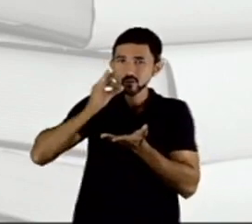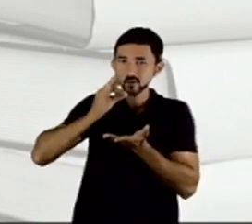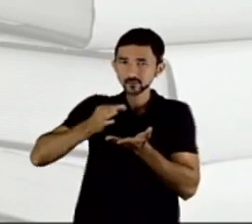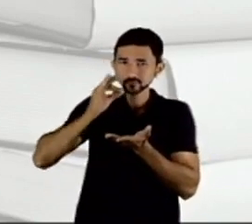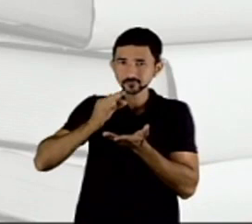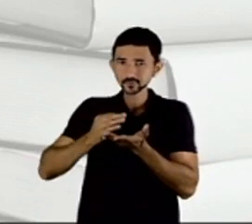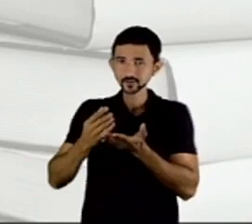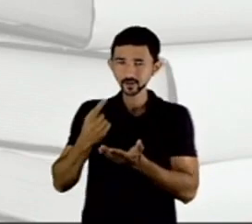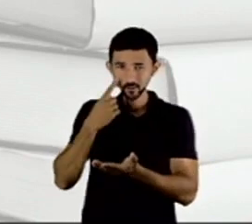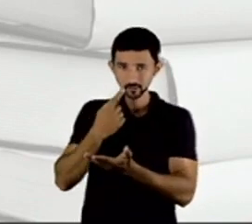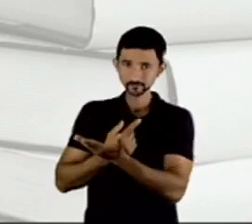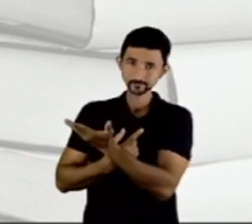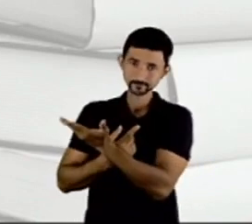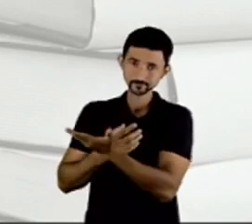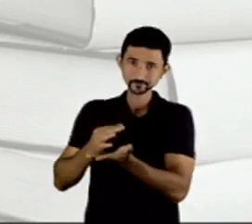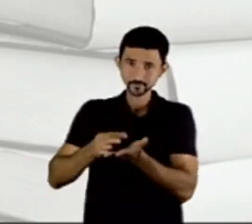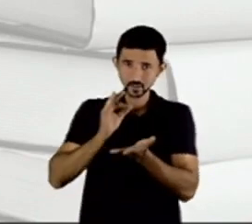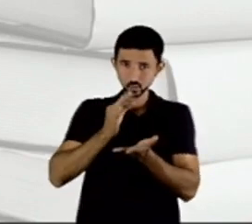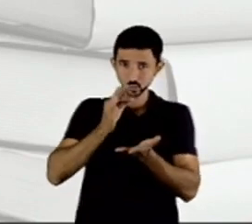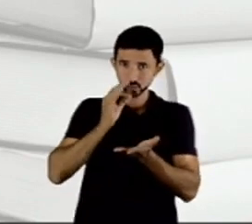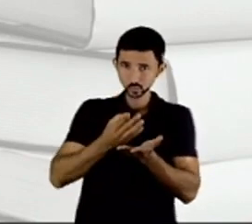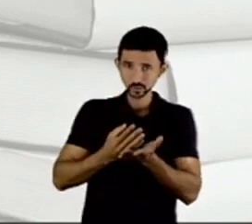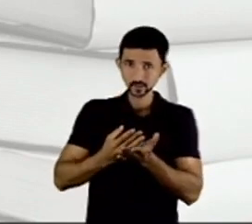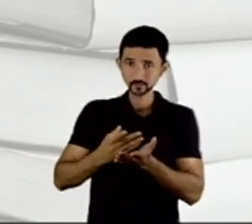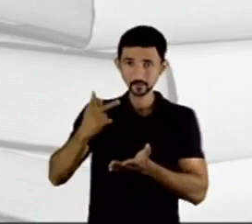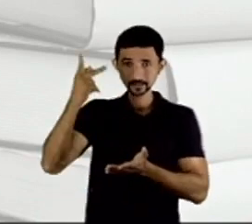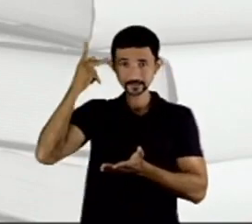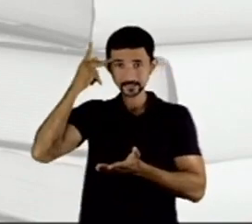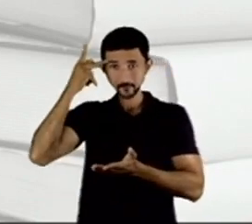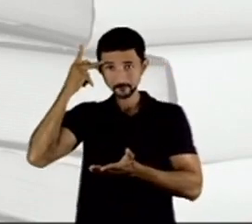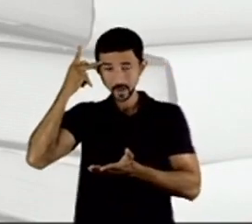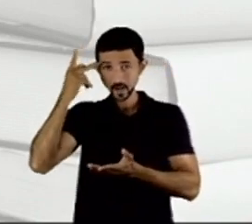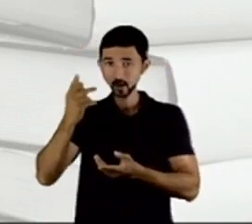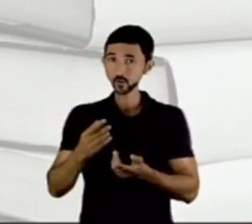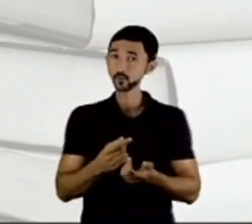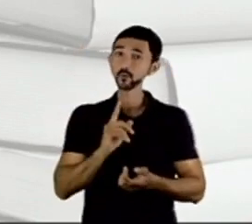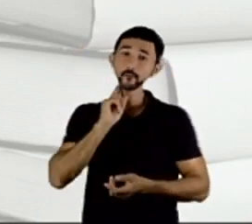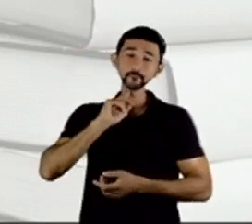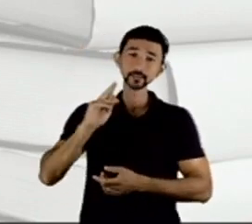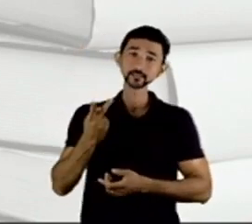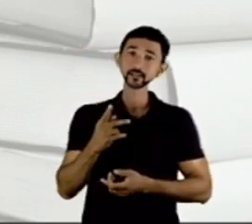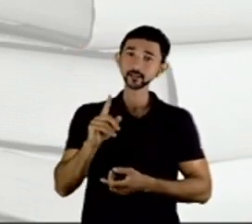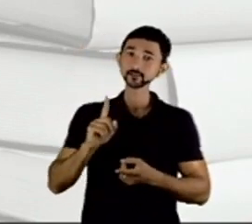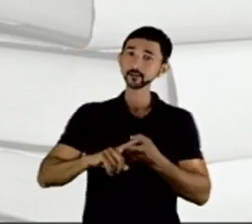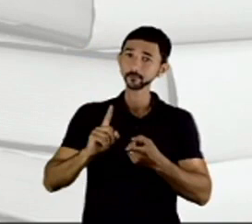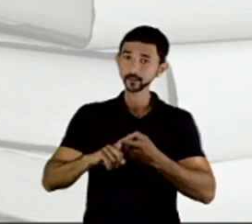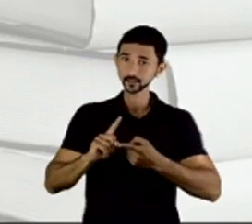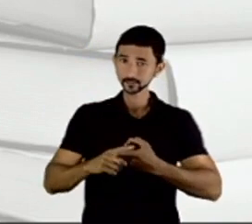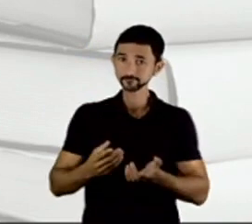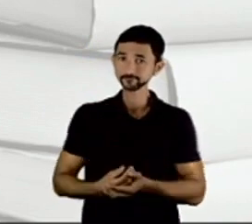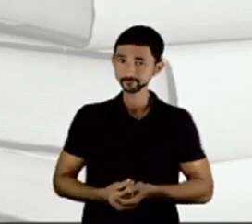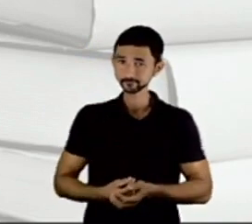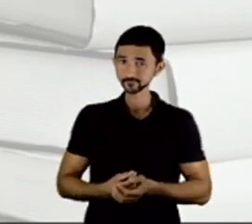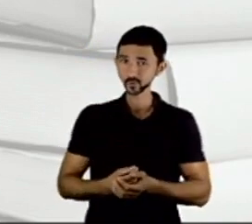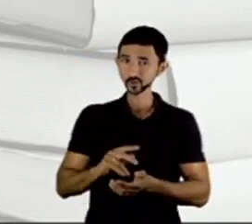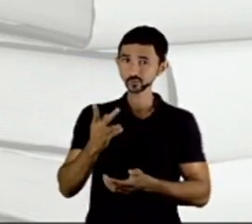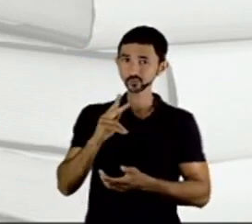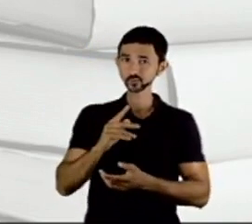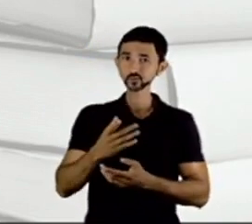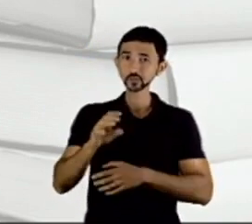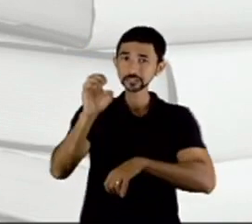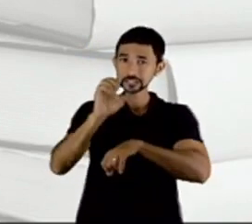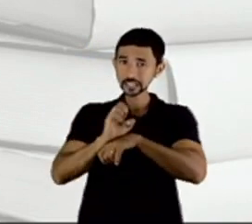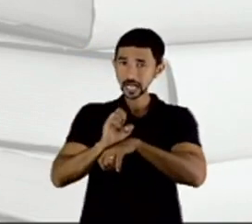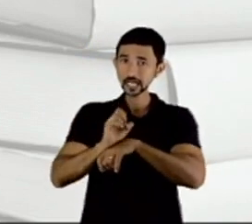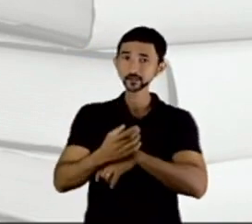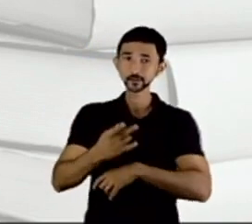café. Olha só, uma xícara de café. São Paulo e Minas Gerais, bem atual, né? Essa xícara de café. Essa caneca de café. São Paulo e Minas